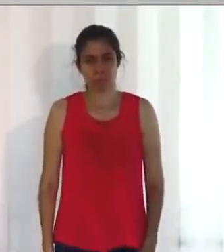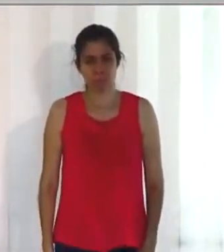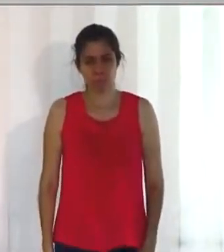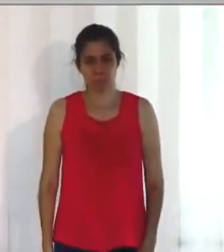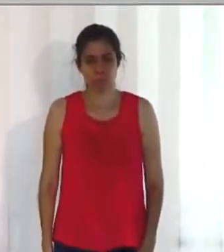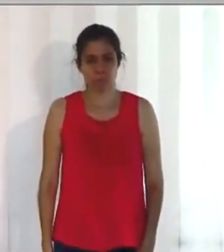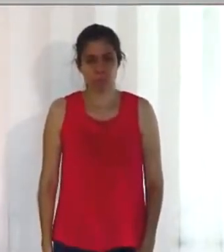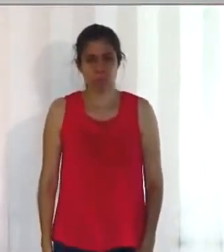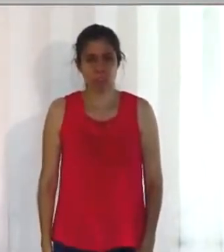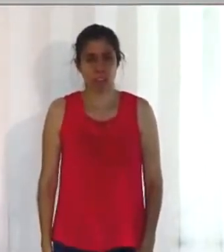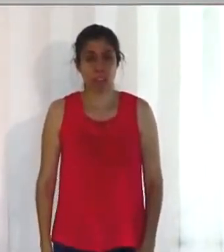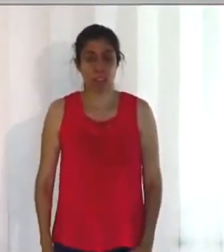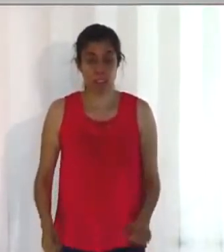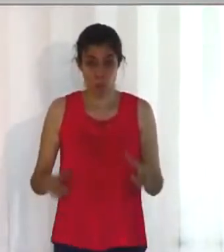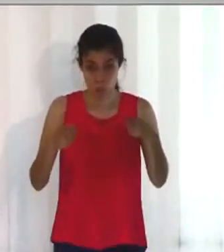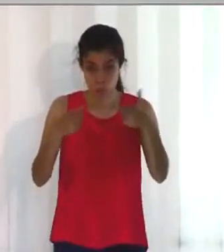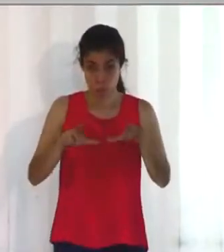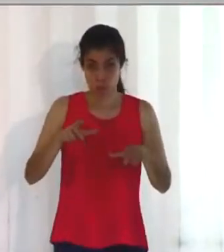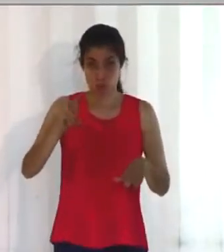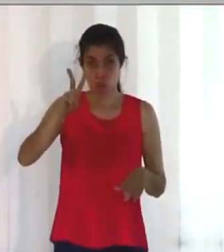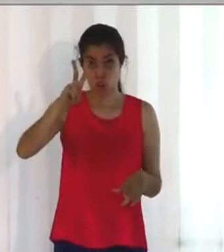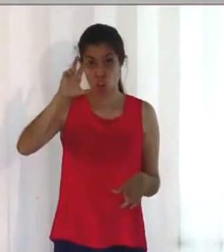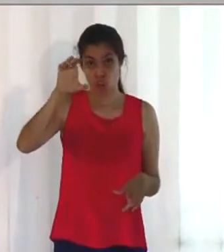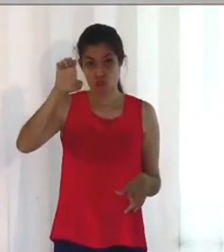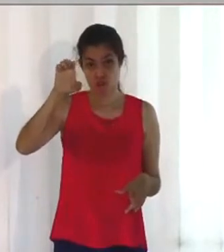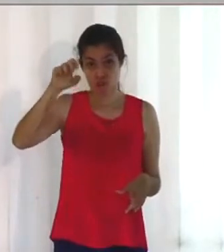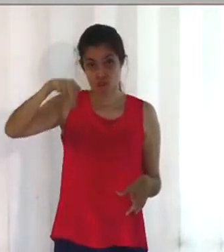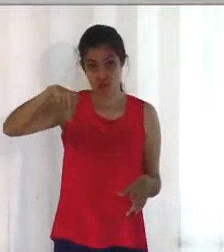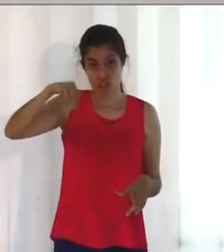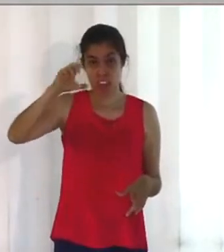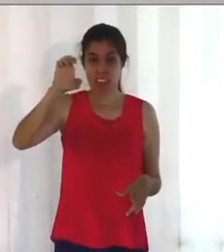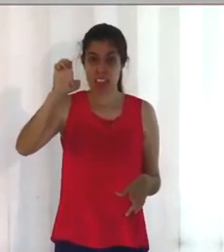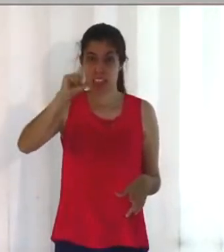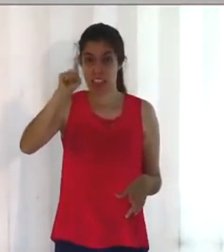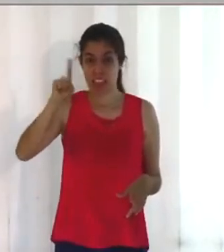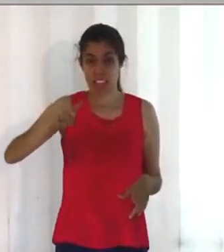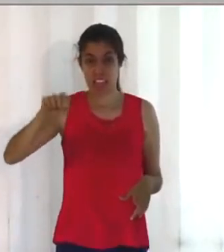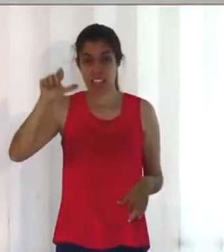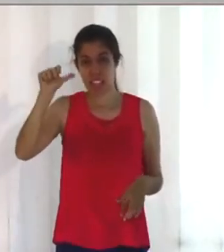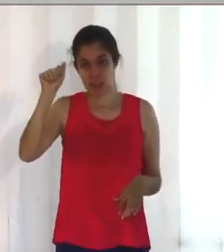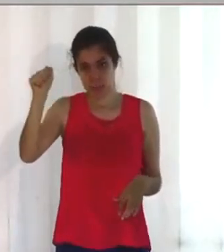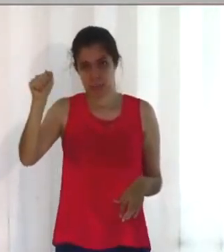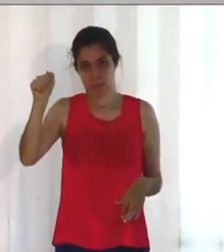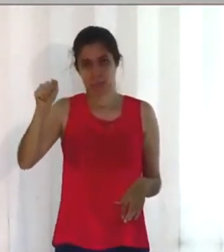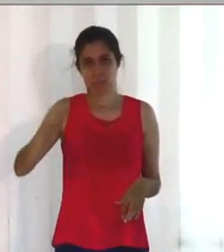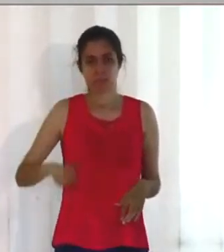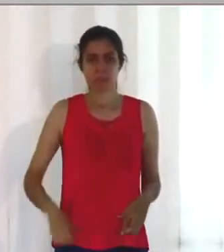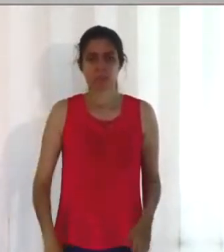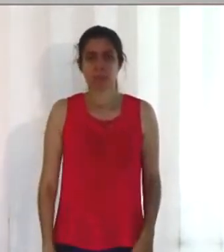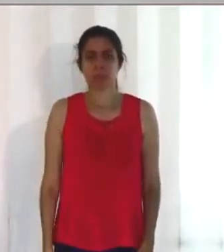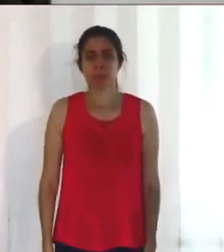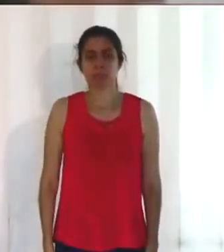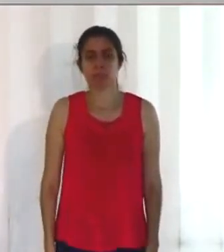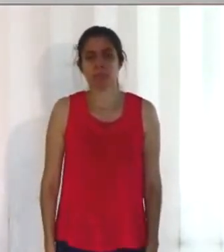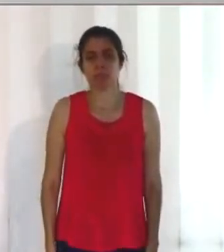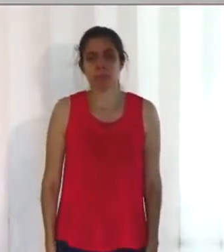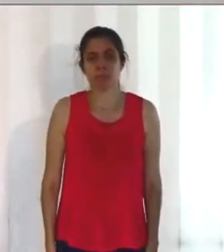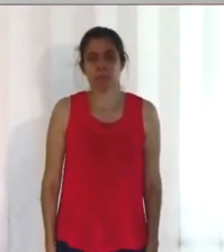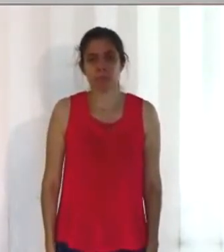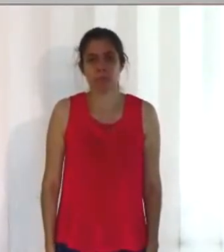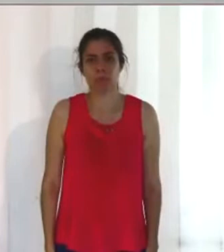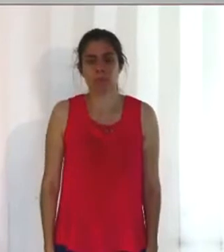disso, Veneza, por entender esse conceito claro de distanciamento, por mais que a Europa tenha